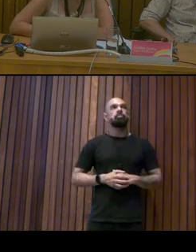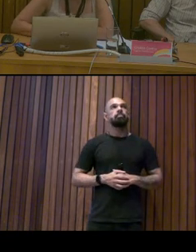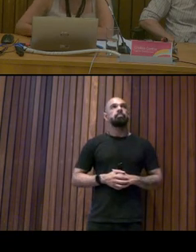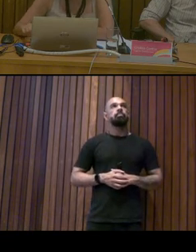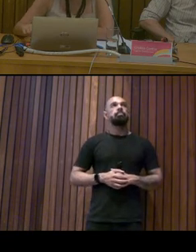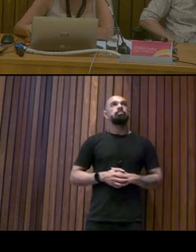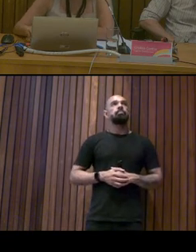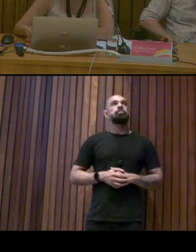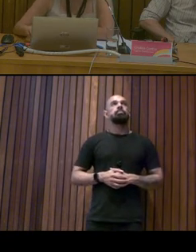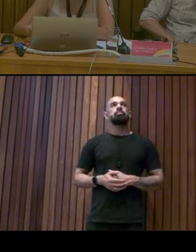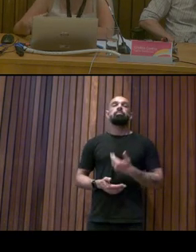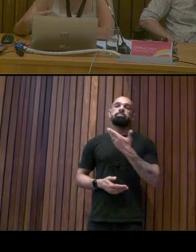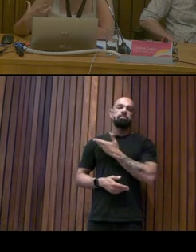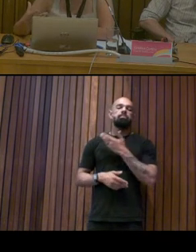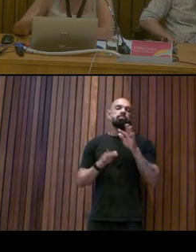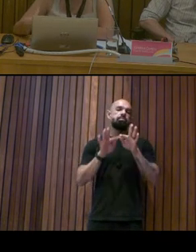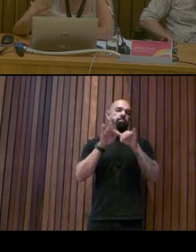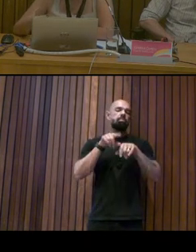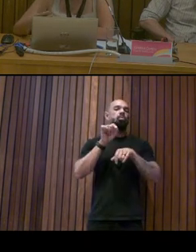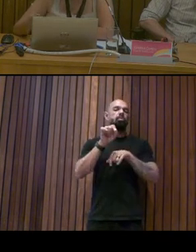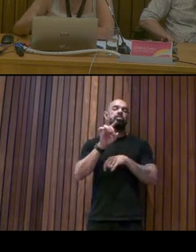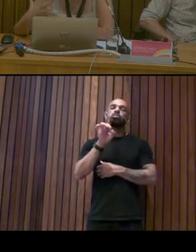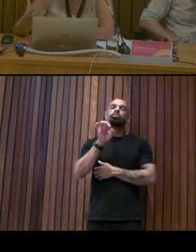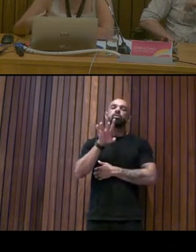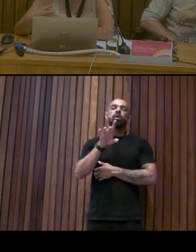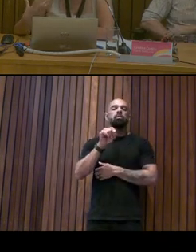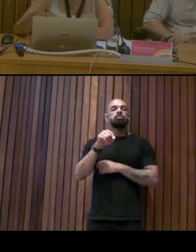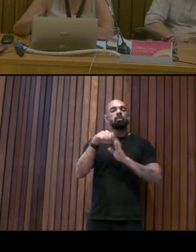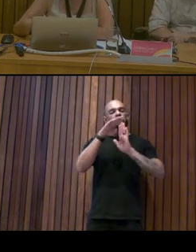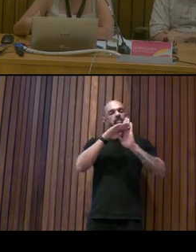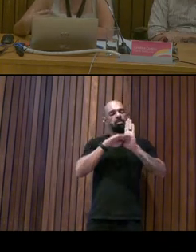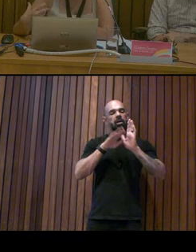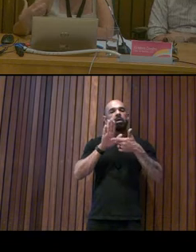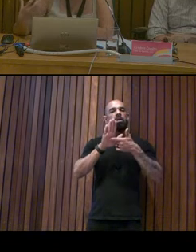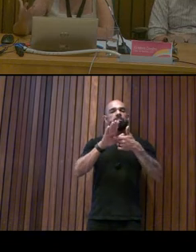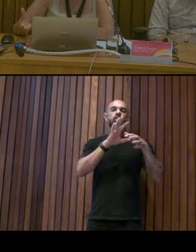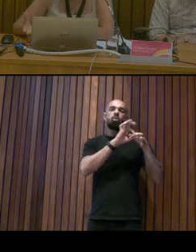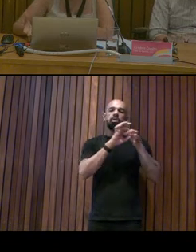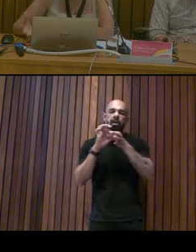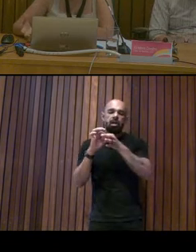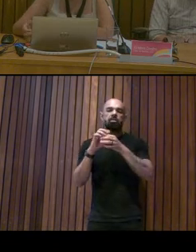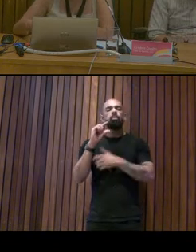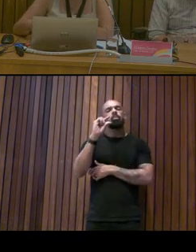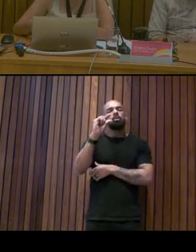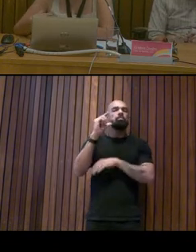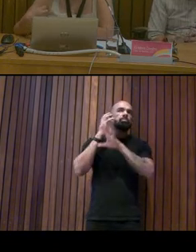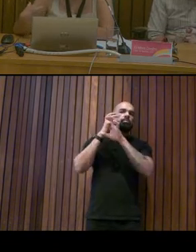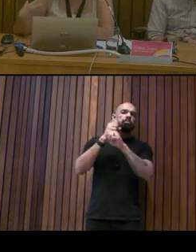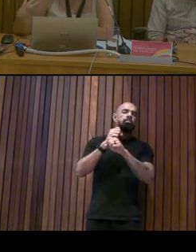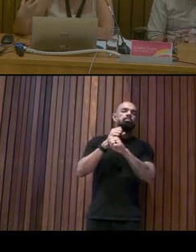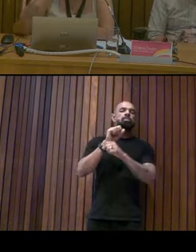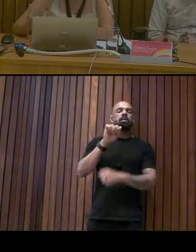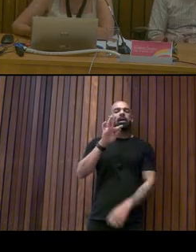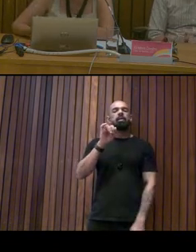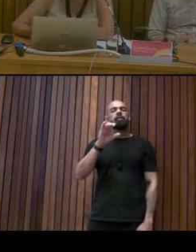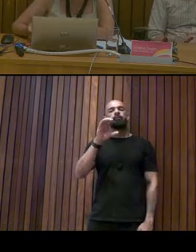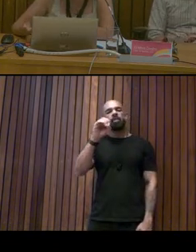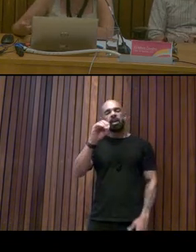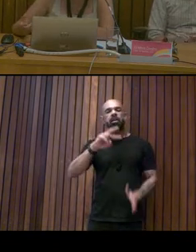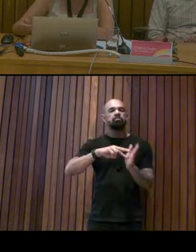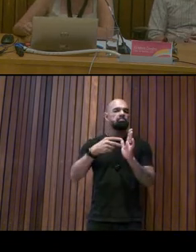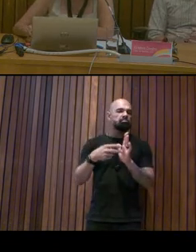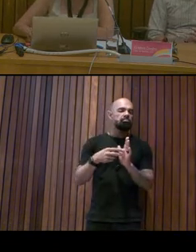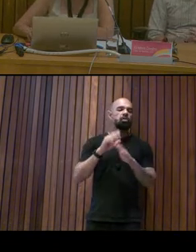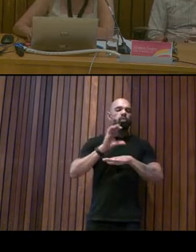aqui, então, já finalizando, a gente só fez no catálogo, ele apresenta o contexto, um pouco do que é o afresco, um pouco do que foi o